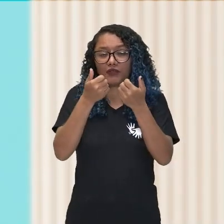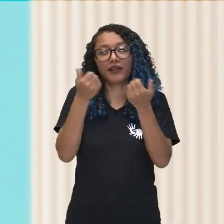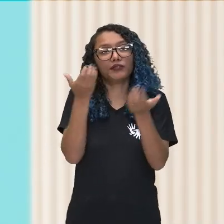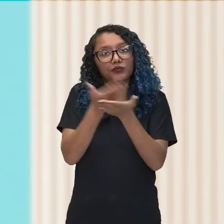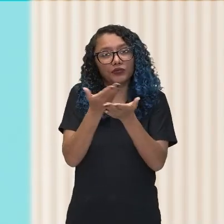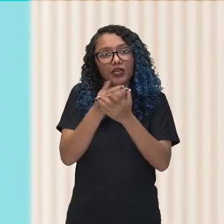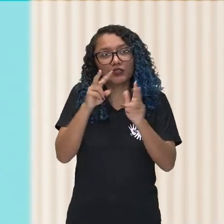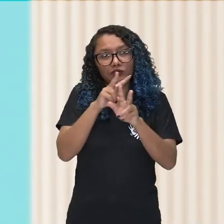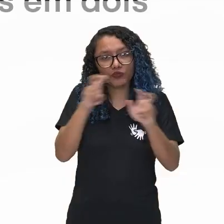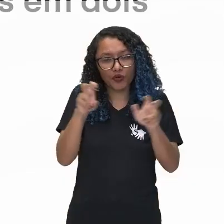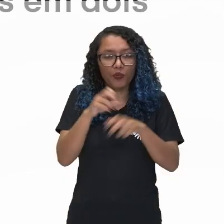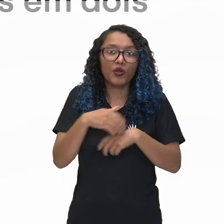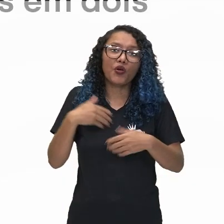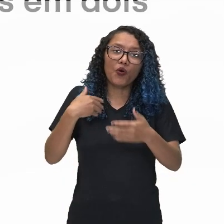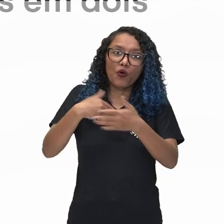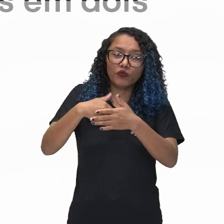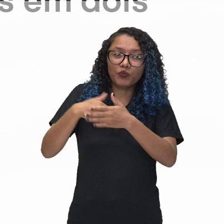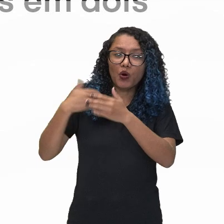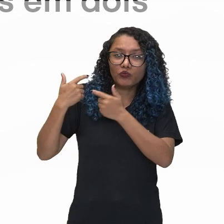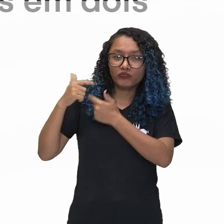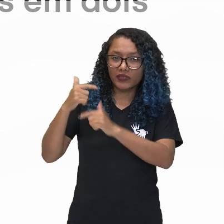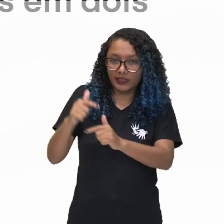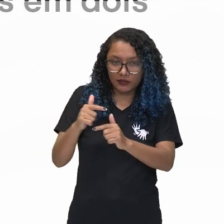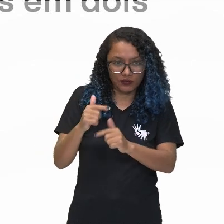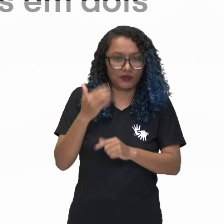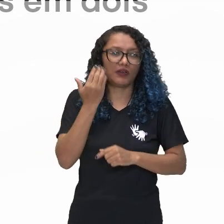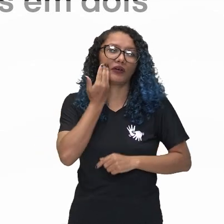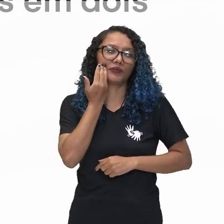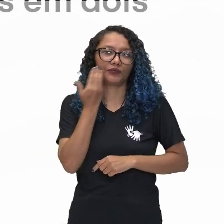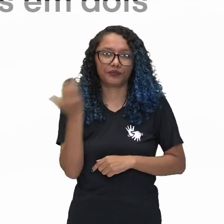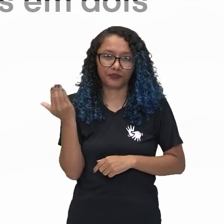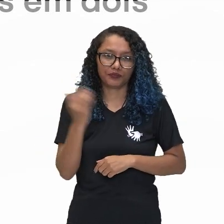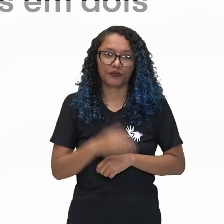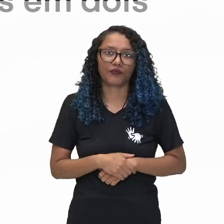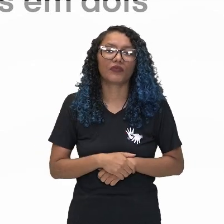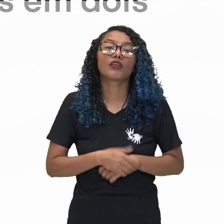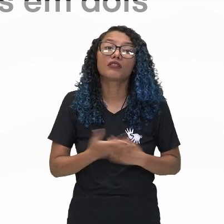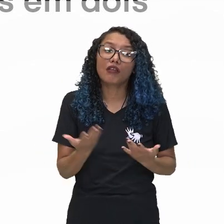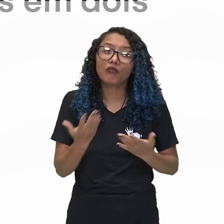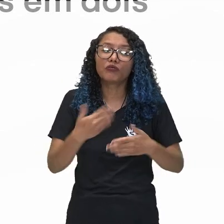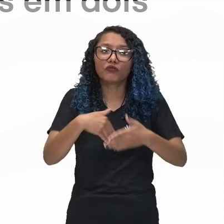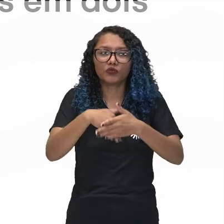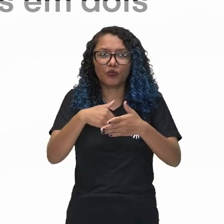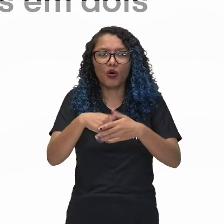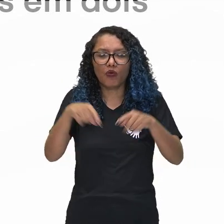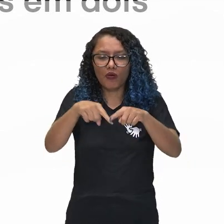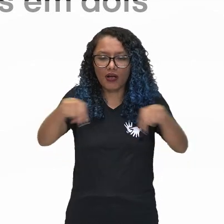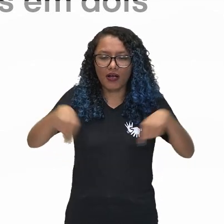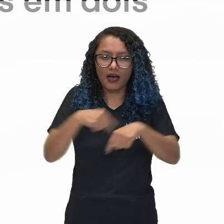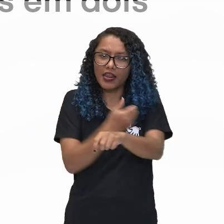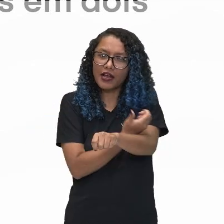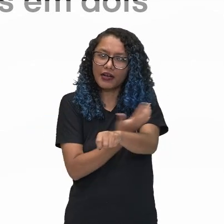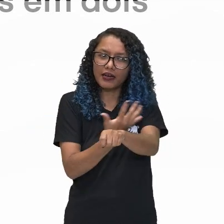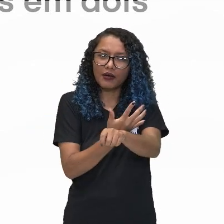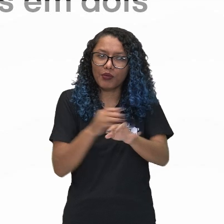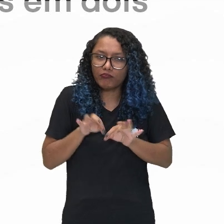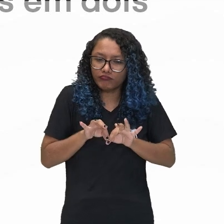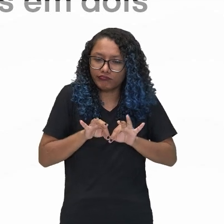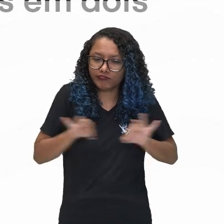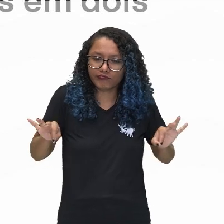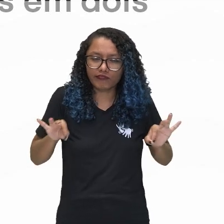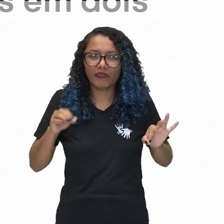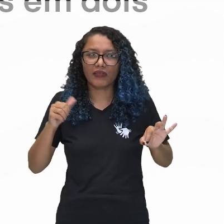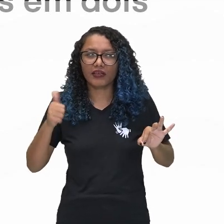tradicional, que é o futebol. Então o futebol é um esporte cujo campo de grama apresenta 105 metros